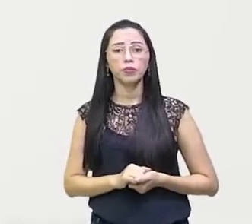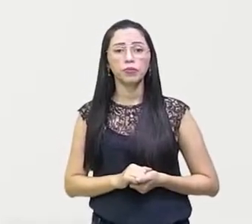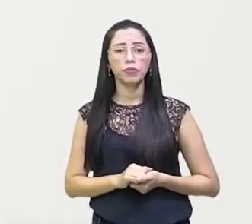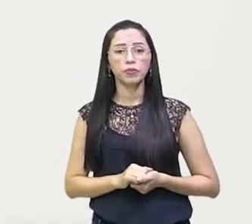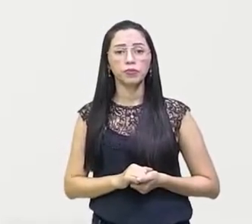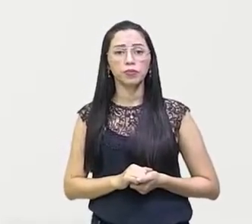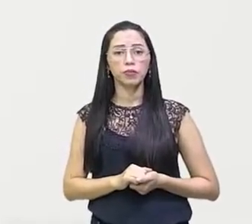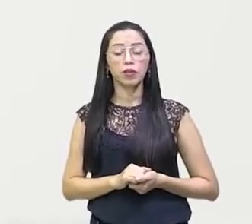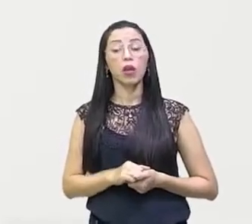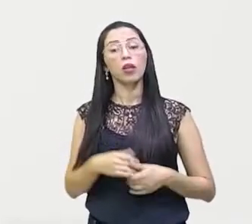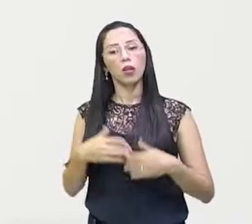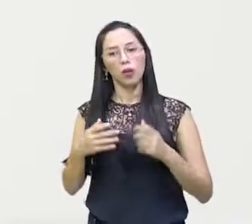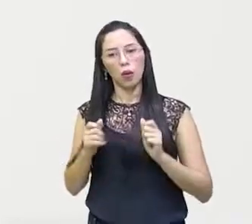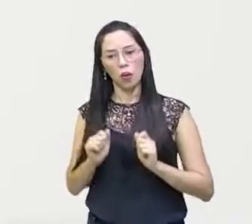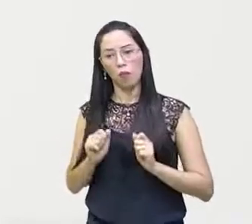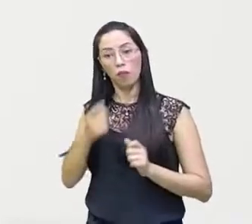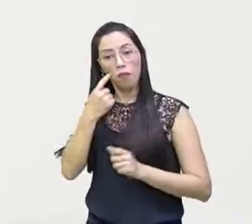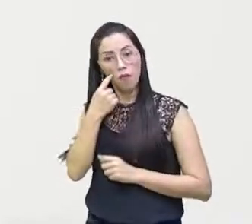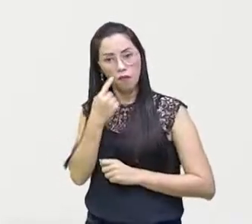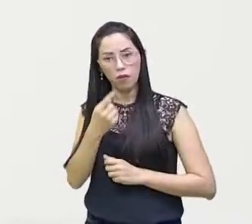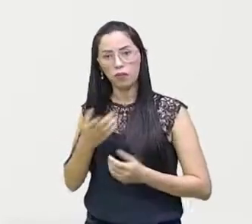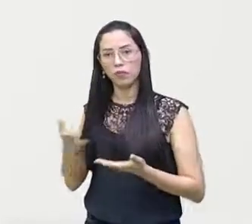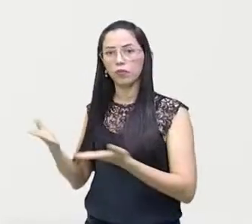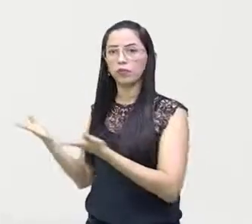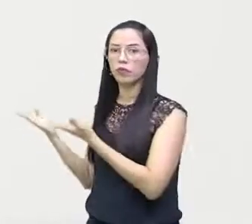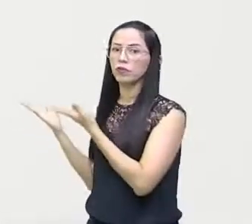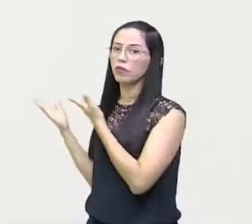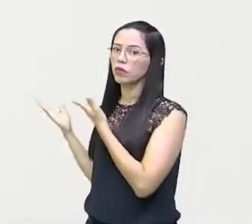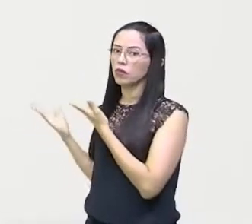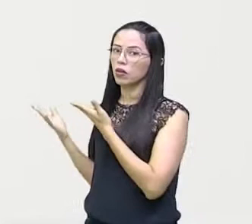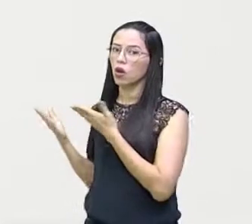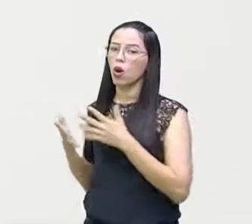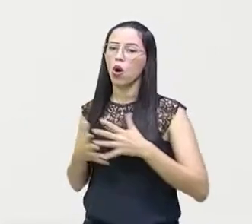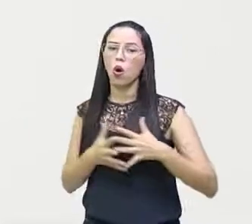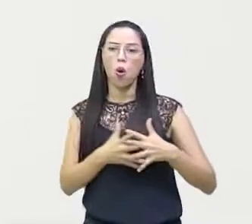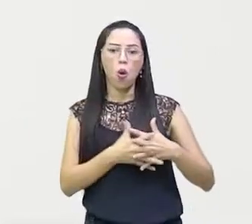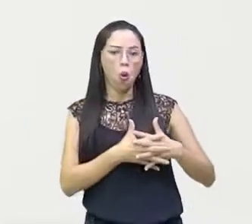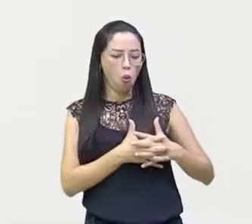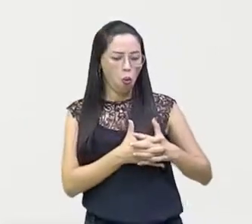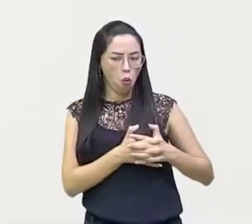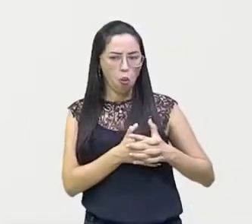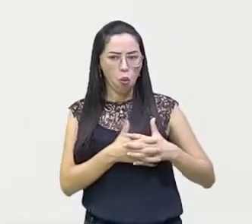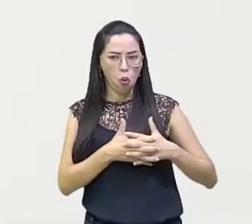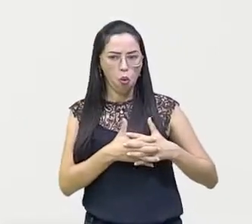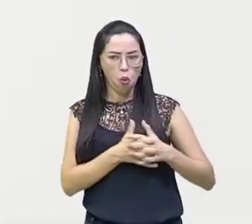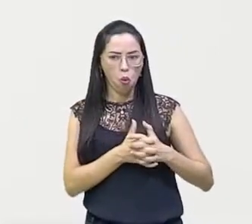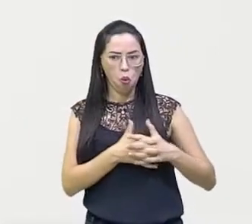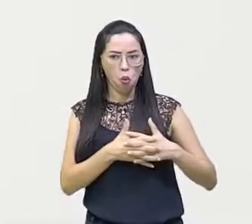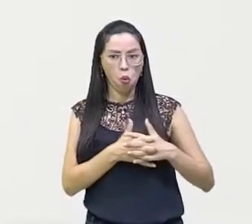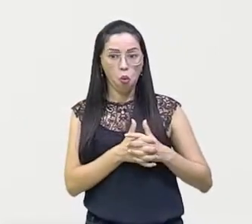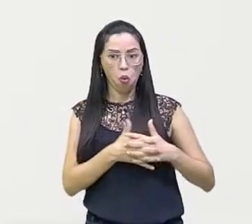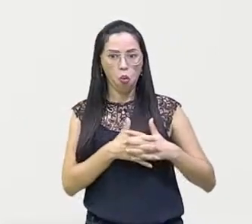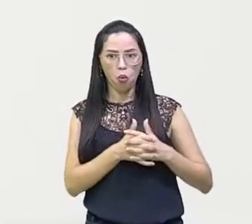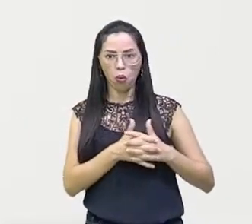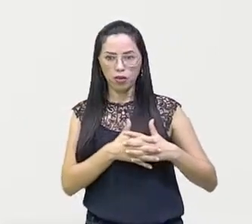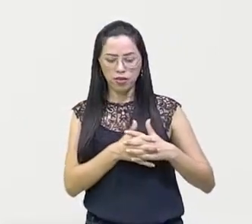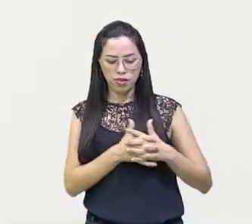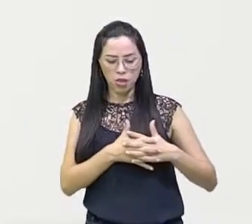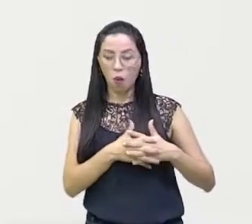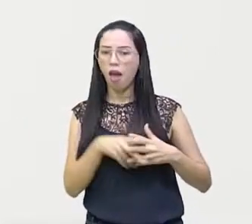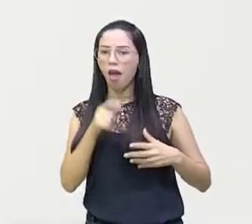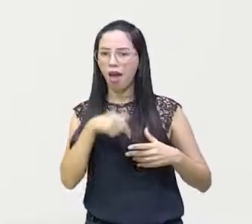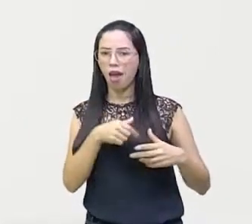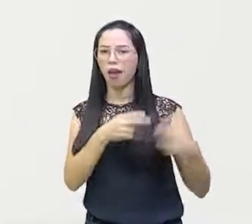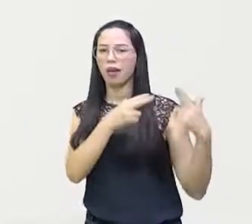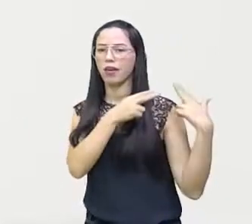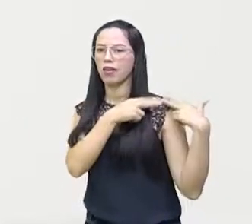Como vocês podem ver, o coração, ele distribui o sangue por todo o nosso corpo. Então,